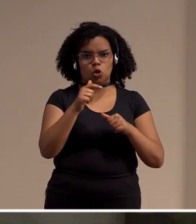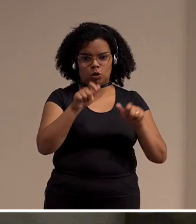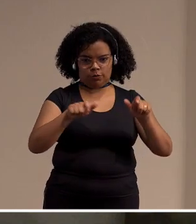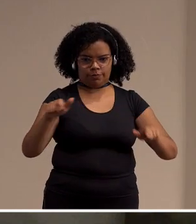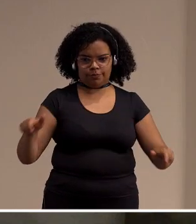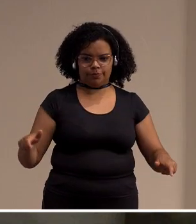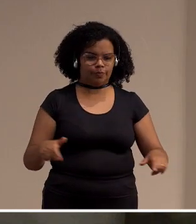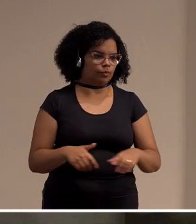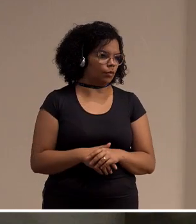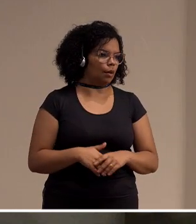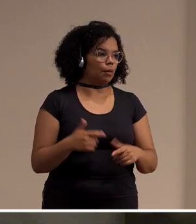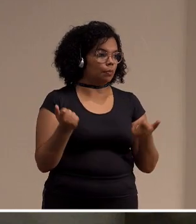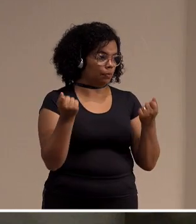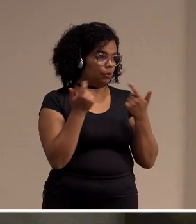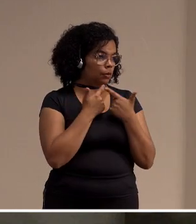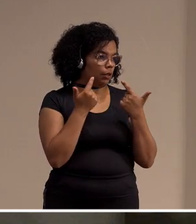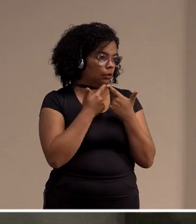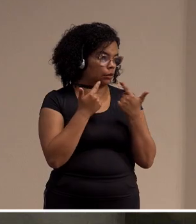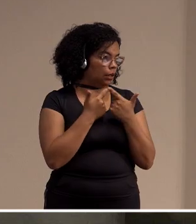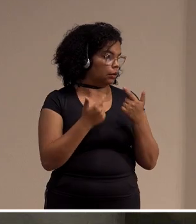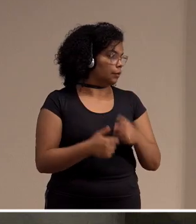cena muito engraçada, assim.